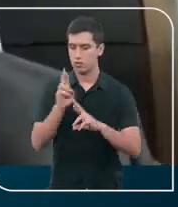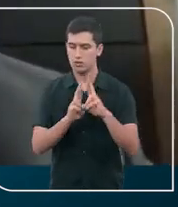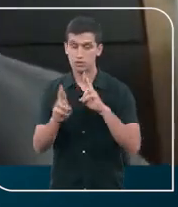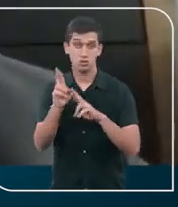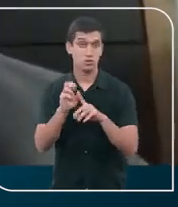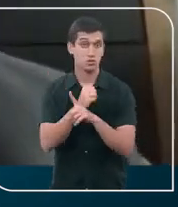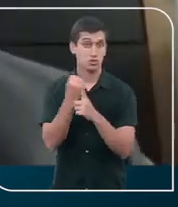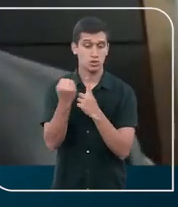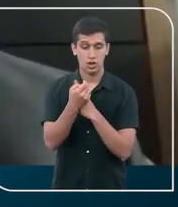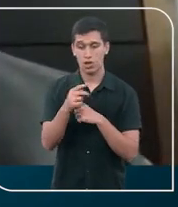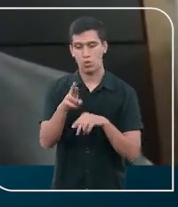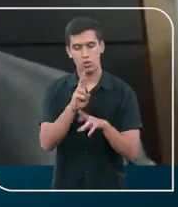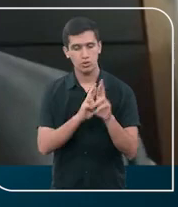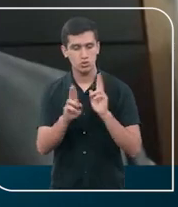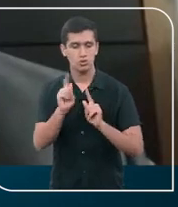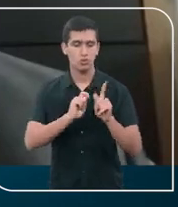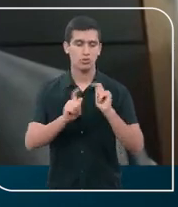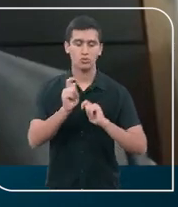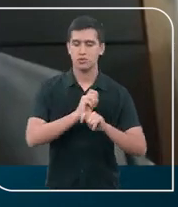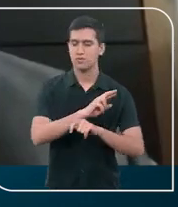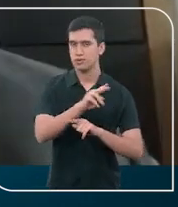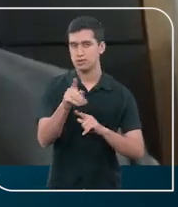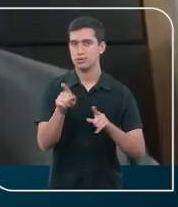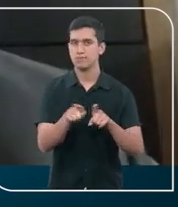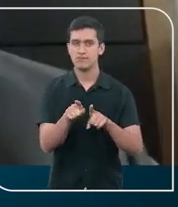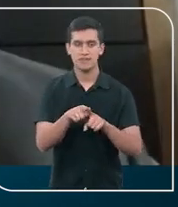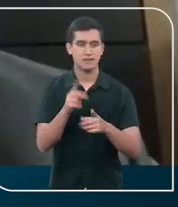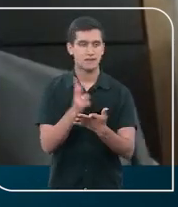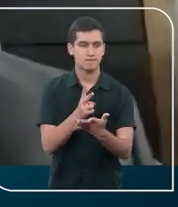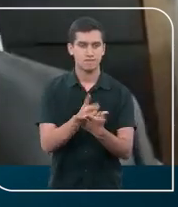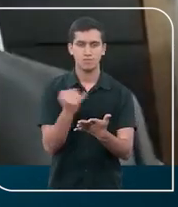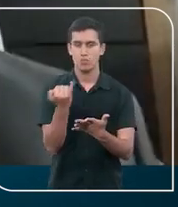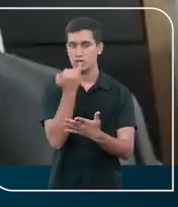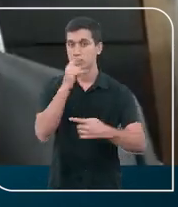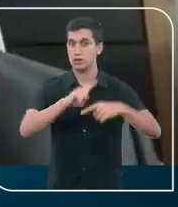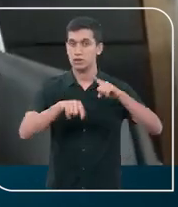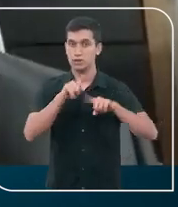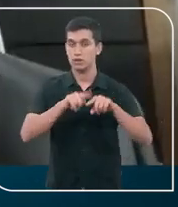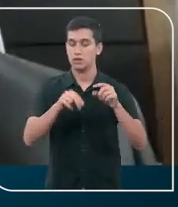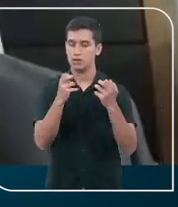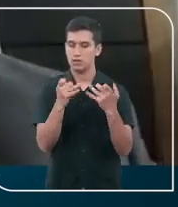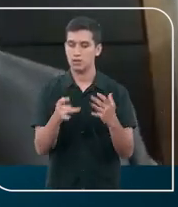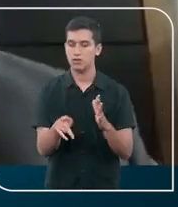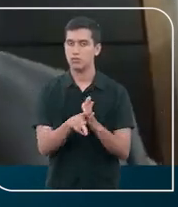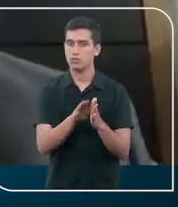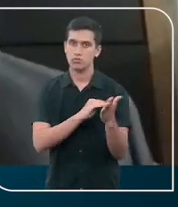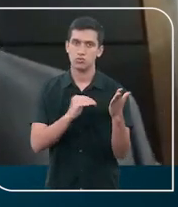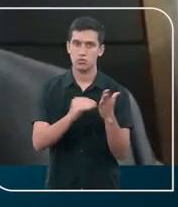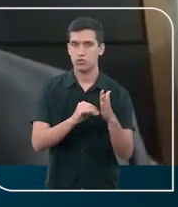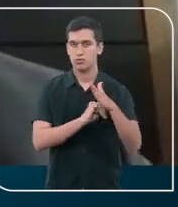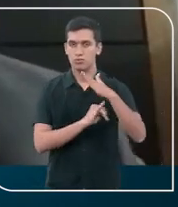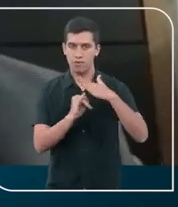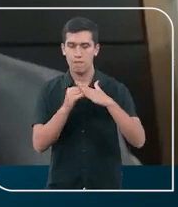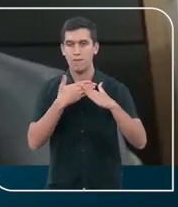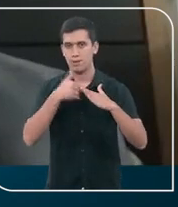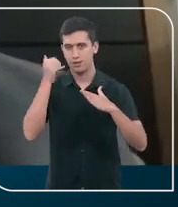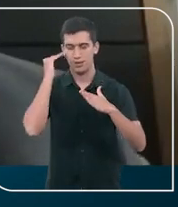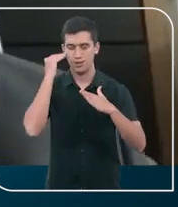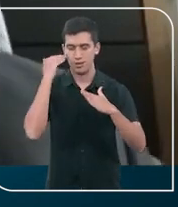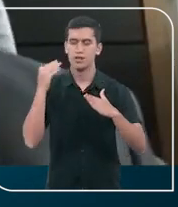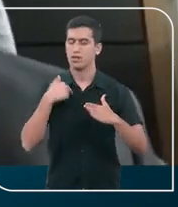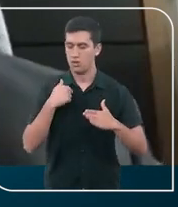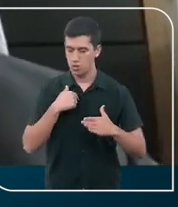sociais, econômicas, e sempre é importante debater sobre os institutos para melhor compreendê-los, né? Novamente me coloco à